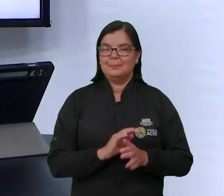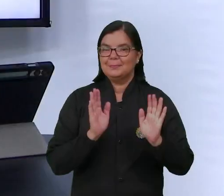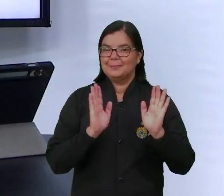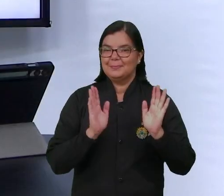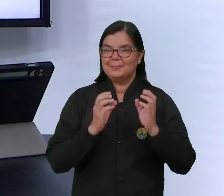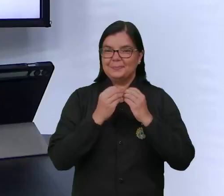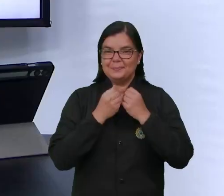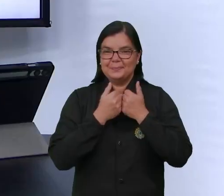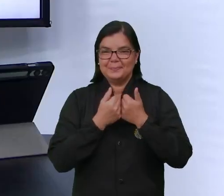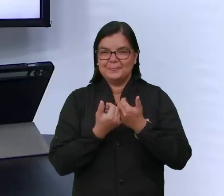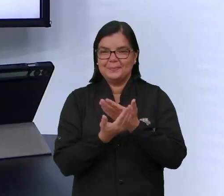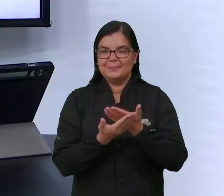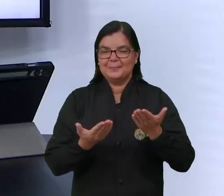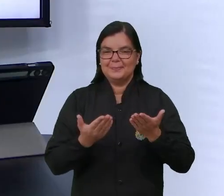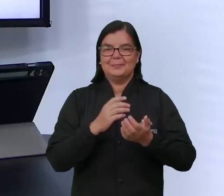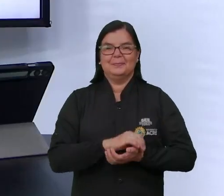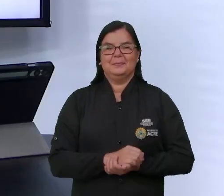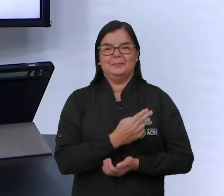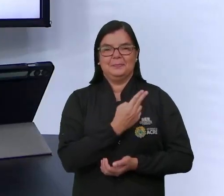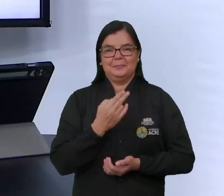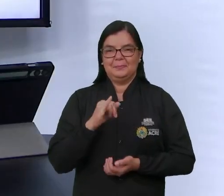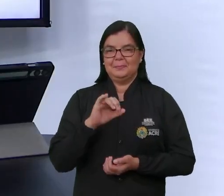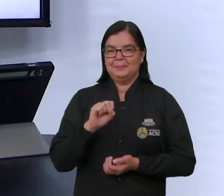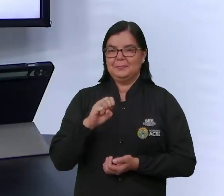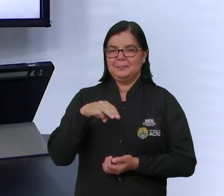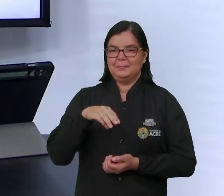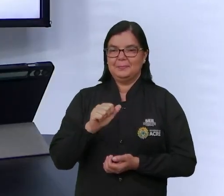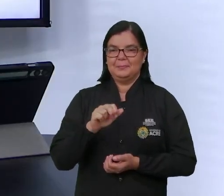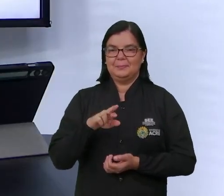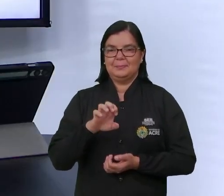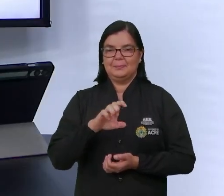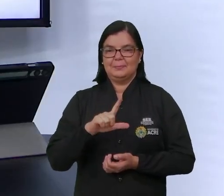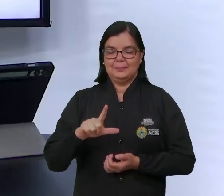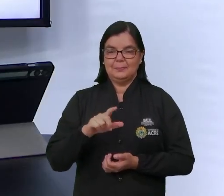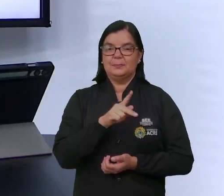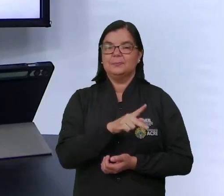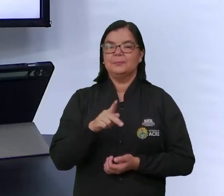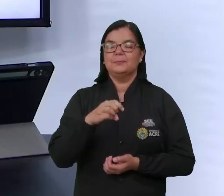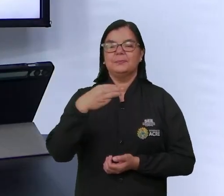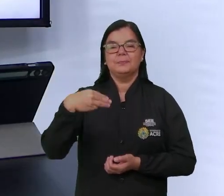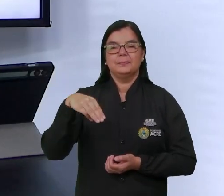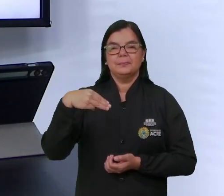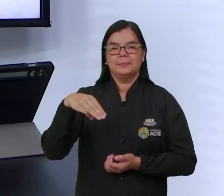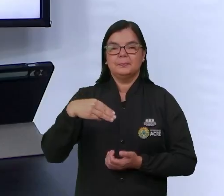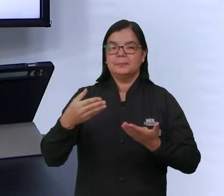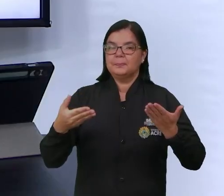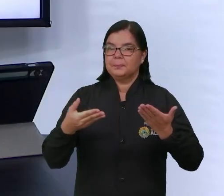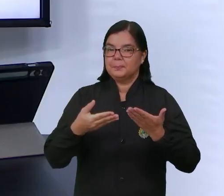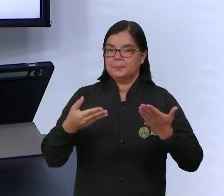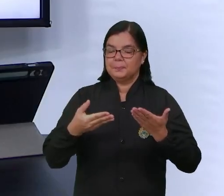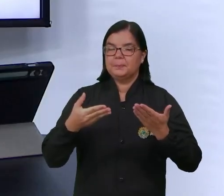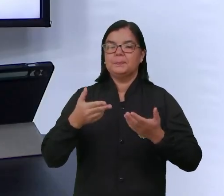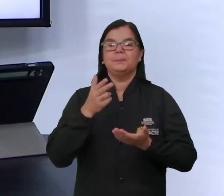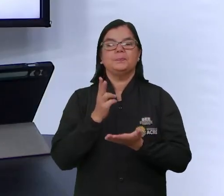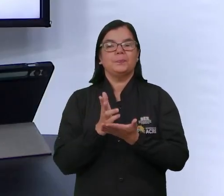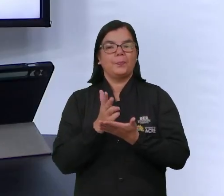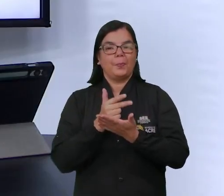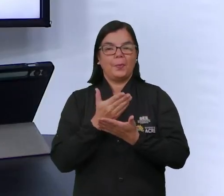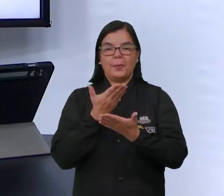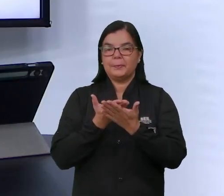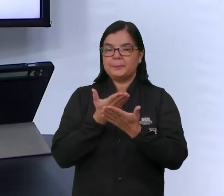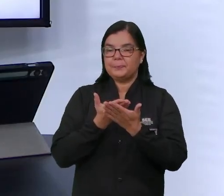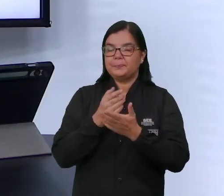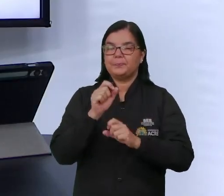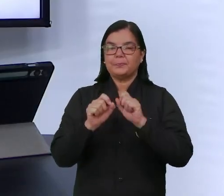Olá, tudo bem com vocês? Meu nome é Ismael Dourado, eu sou professor de matemática e agora nesta videoaula nós iremos conversar um